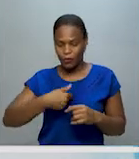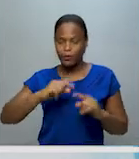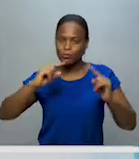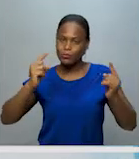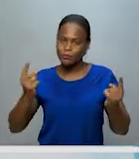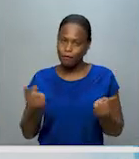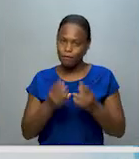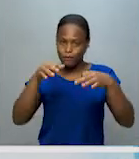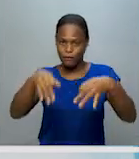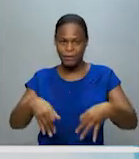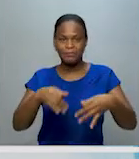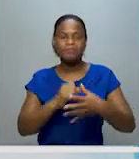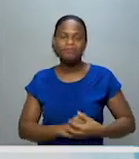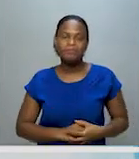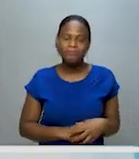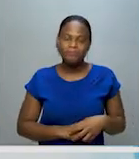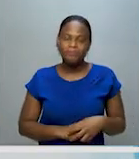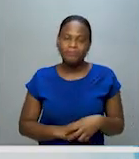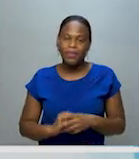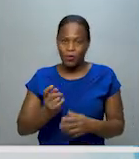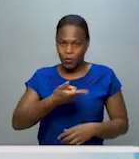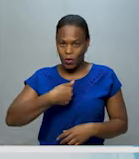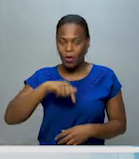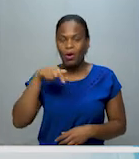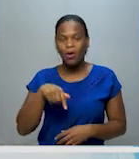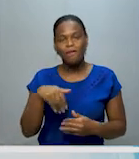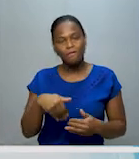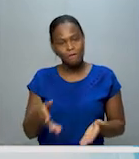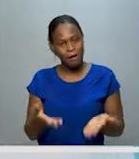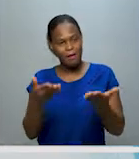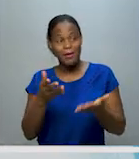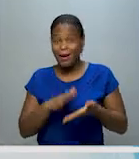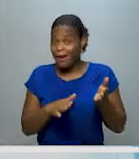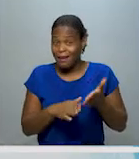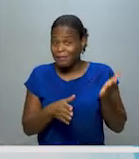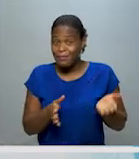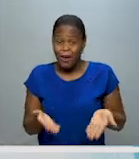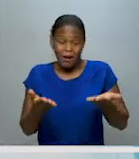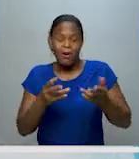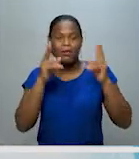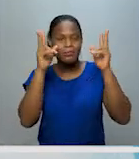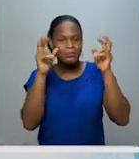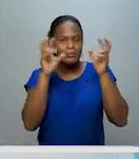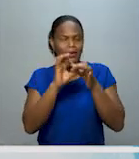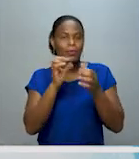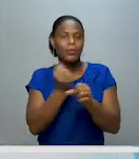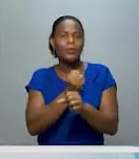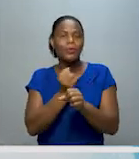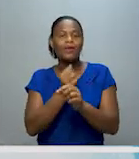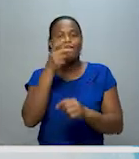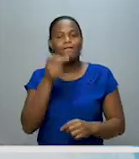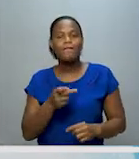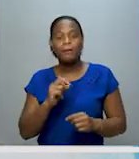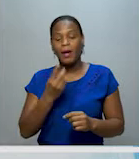com a síntese da aula. Nós hoje vamos rapidamente à questão da tarefa